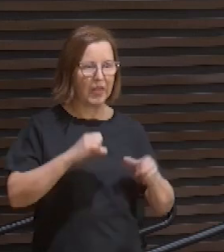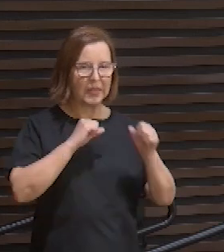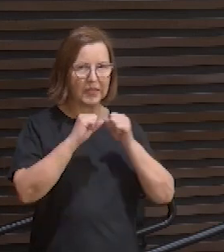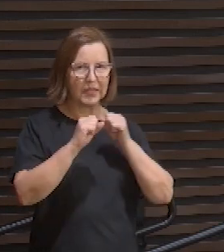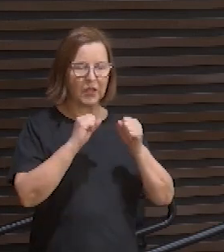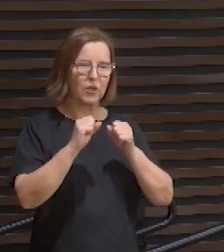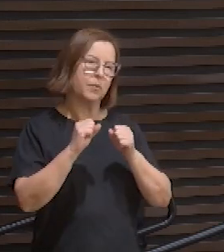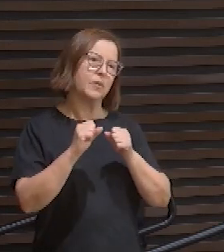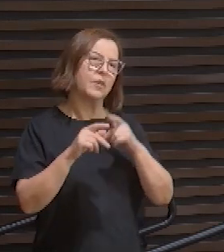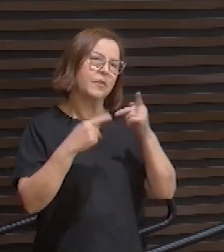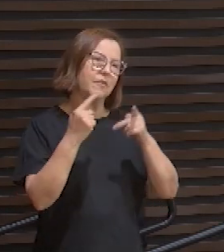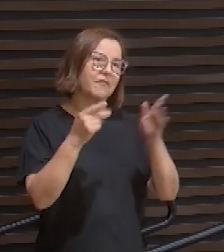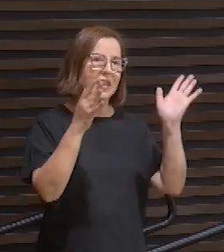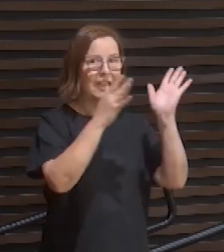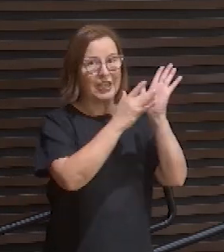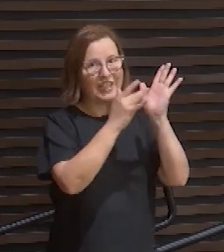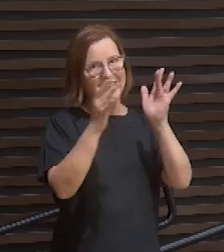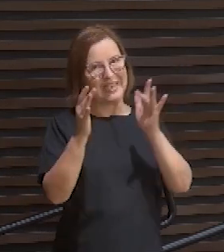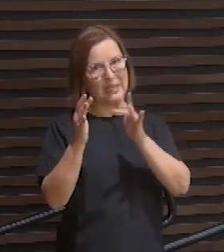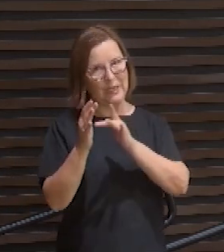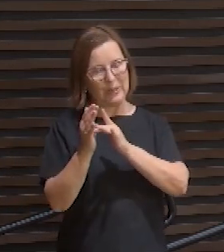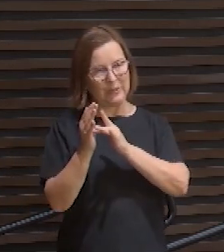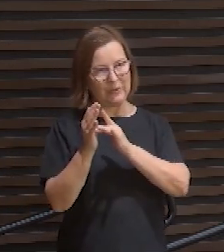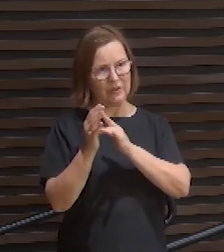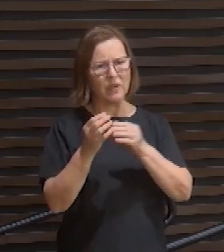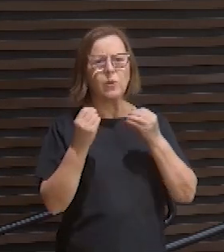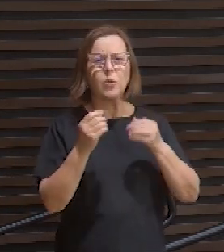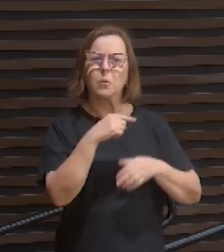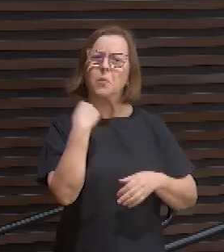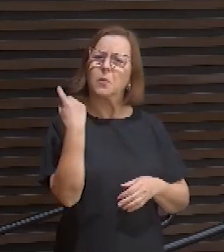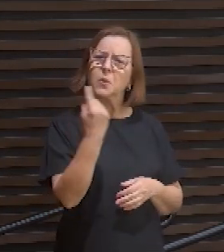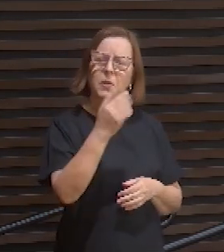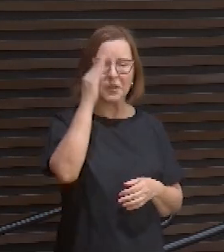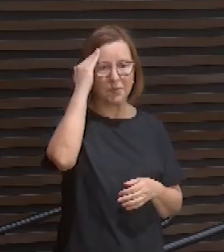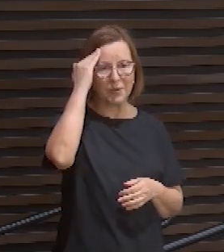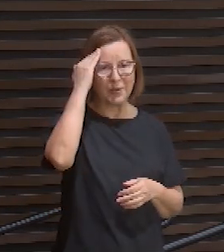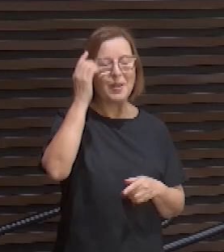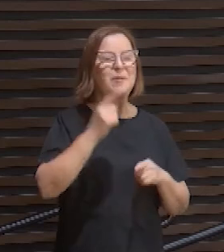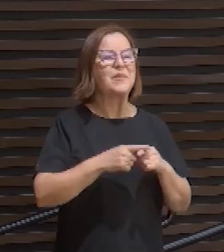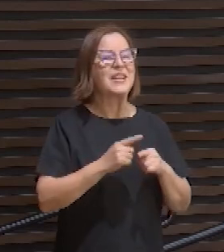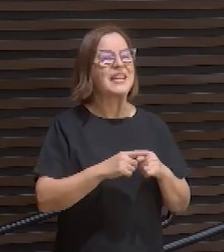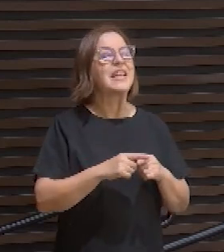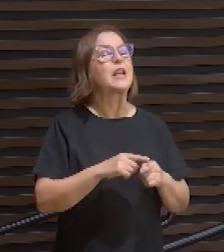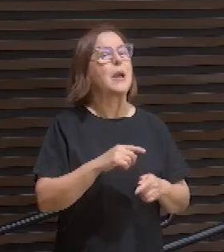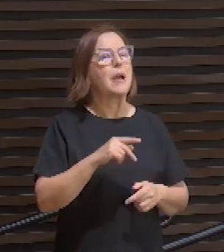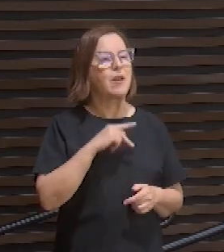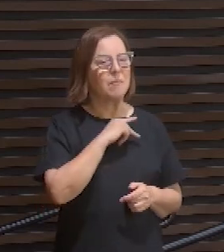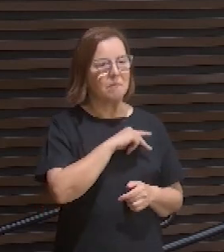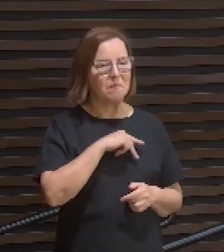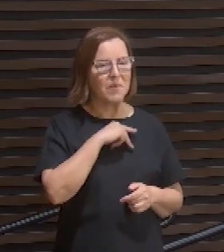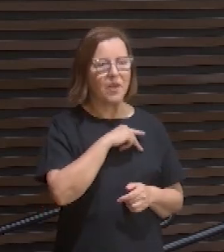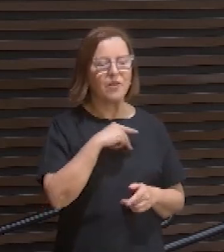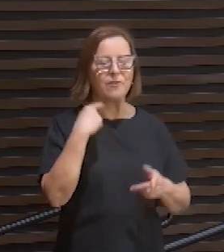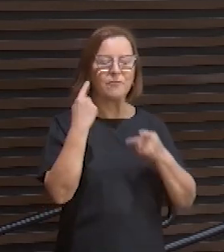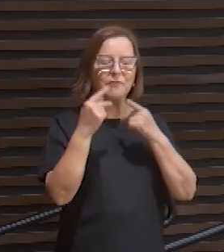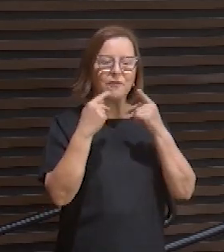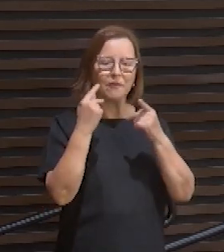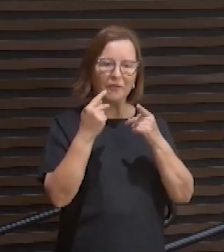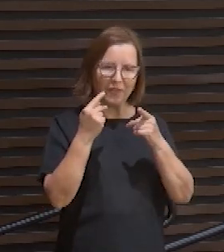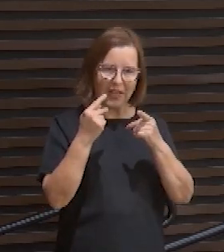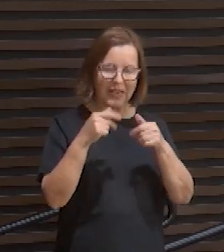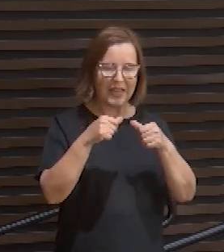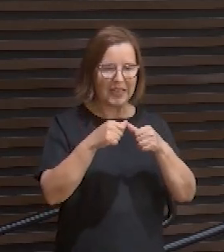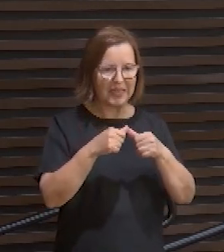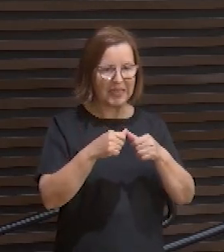se refere a Jesus. Como nós sabemos disso? Porque Pedro cita esse salmo lá no Pentecostes